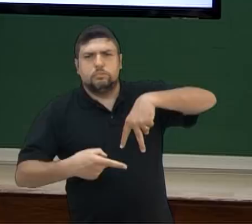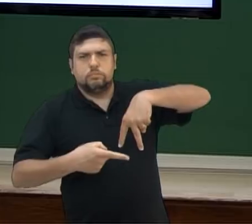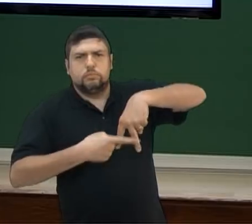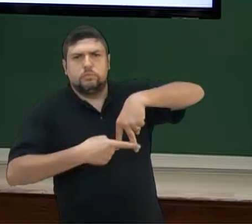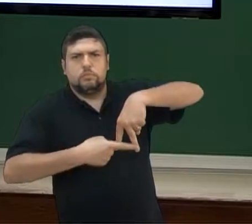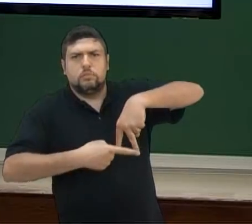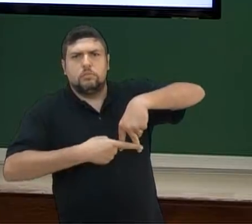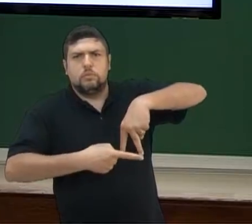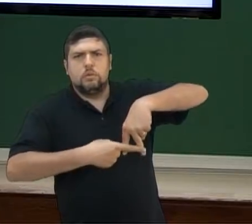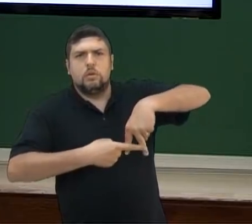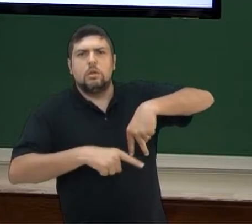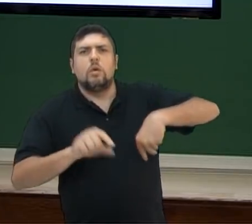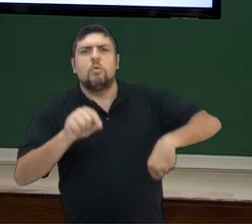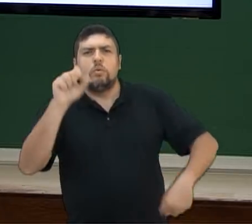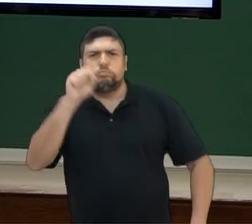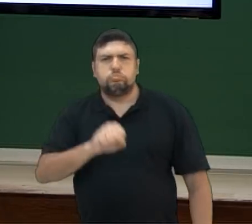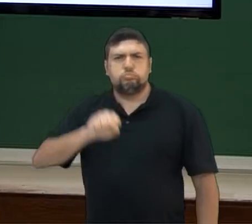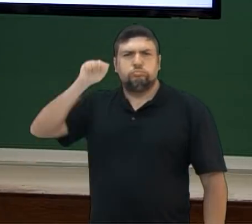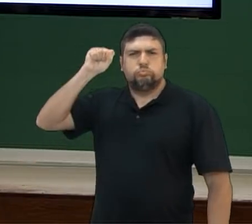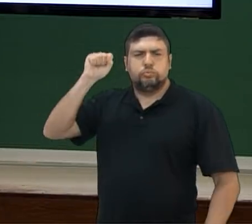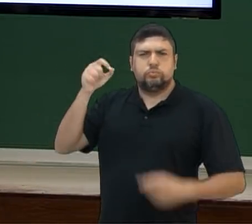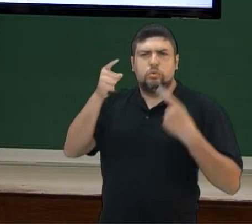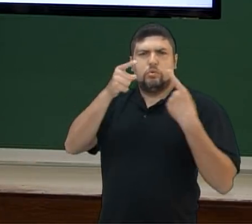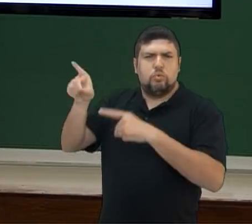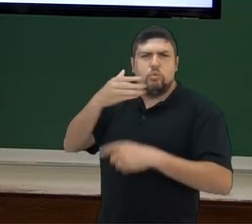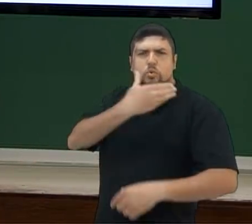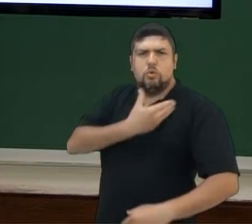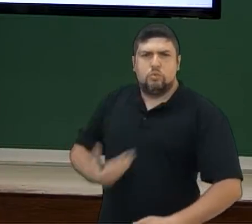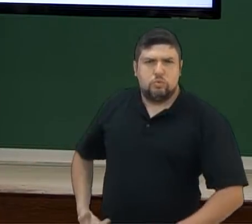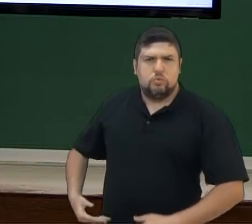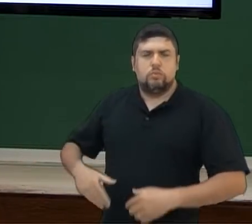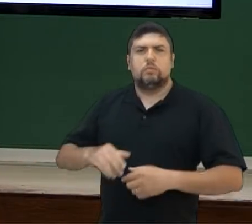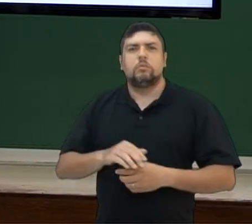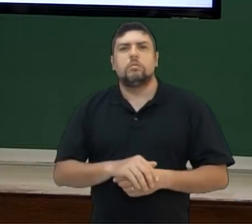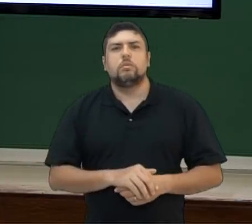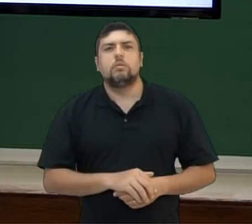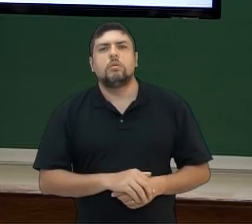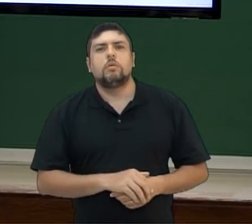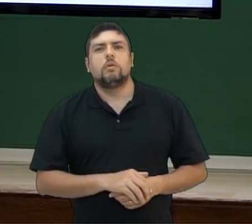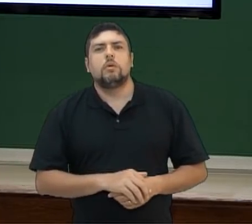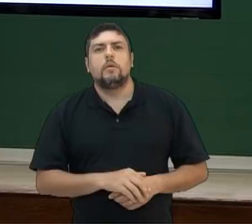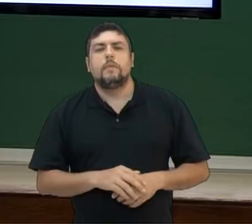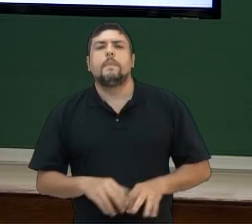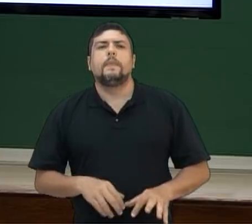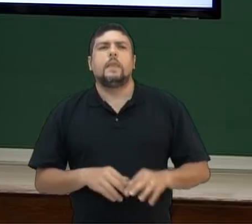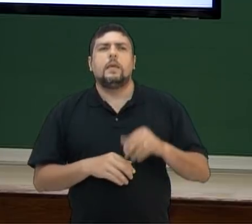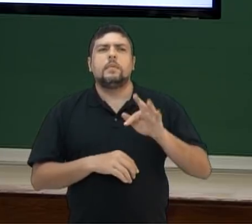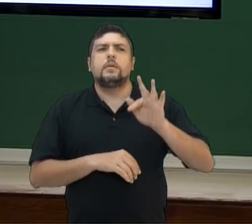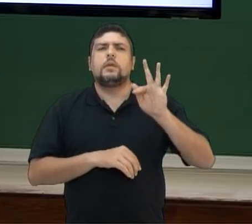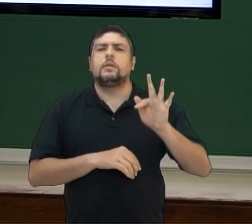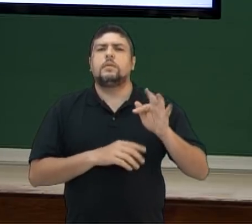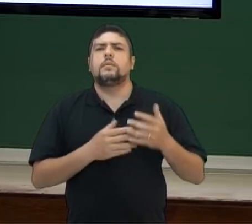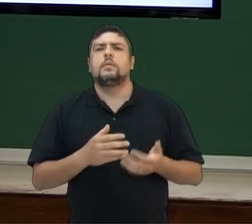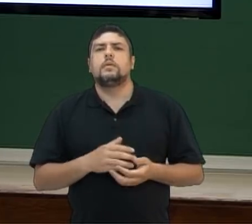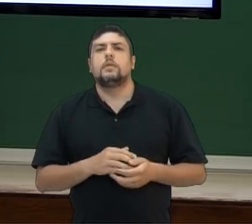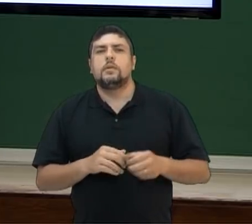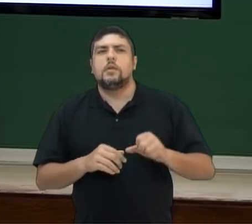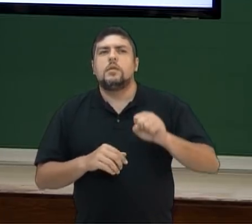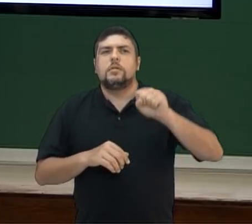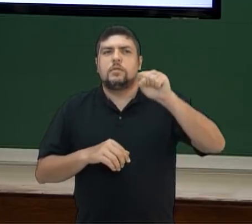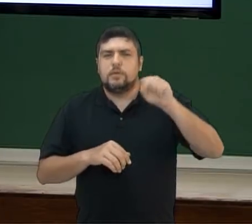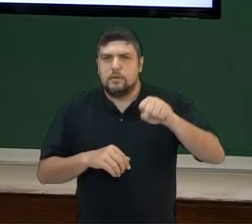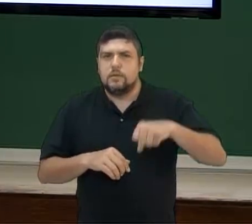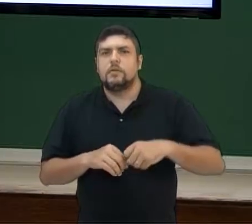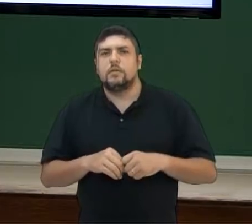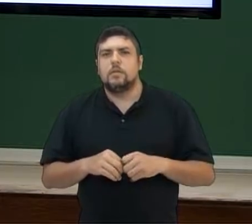que nega a autoridade, que nega as formas de governo. Bom, e a letra F, será que é um símbolo religioso? Sim, é